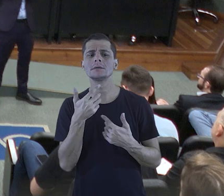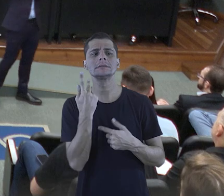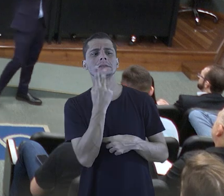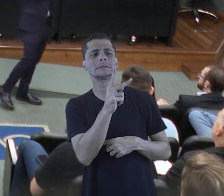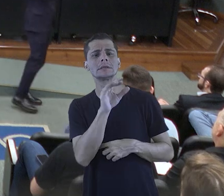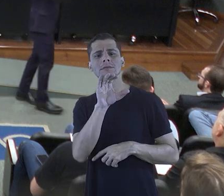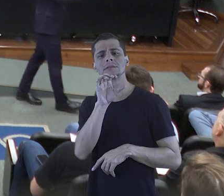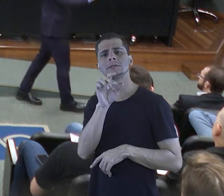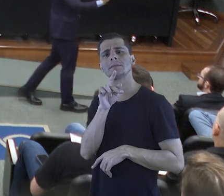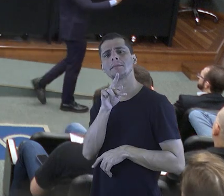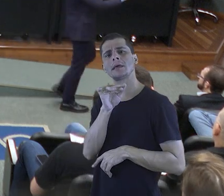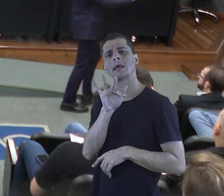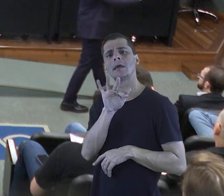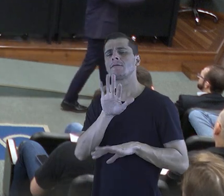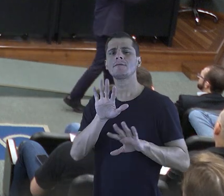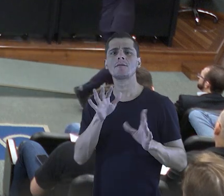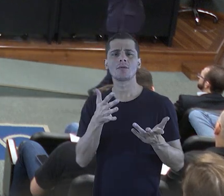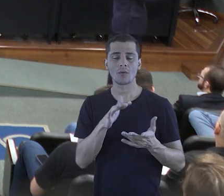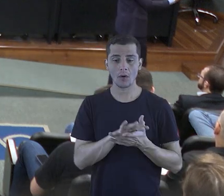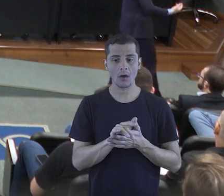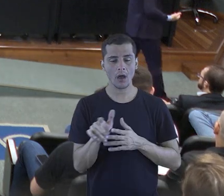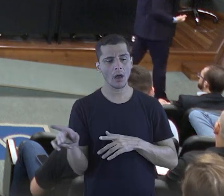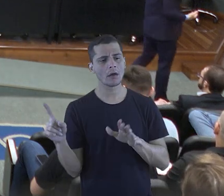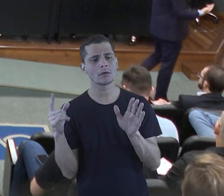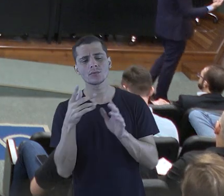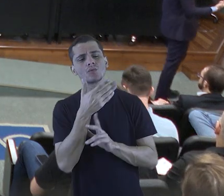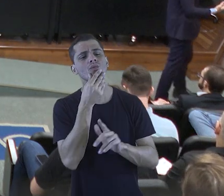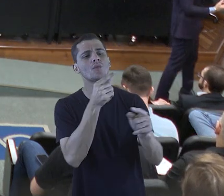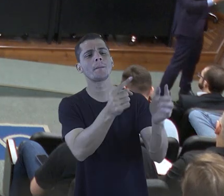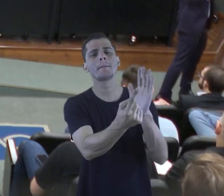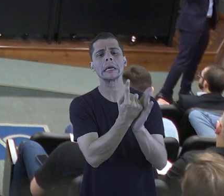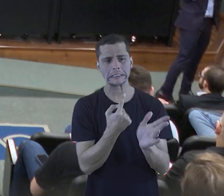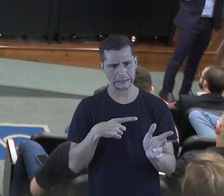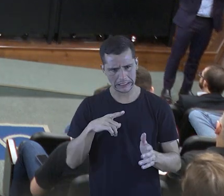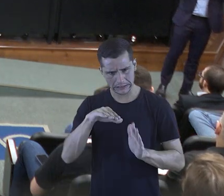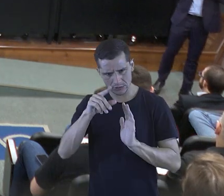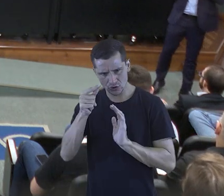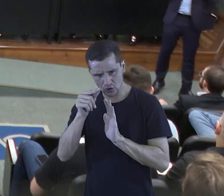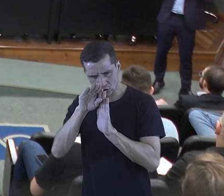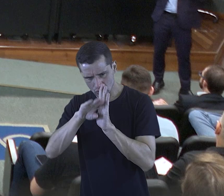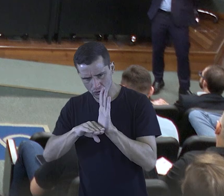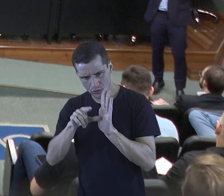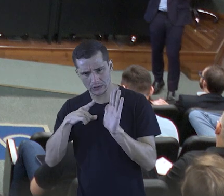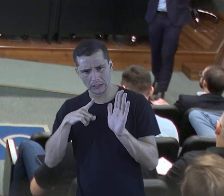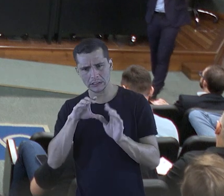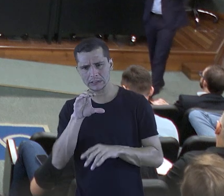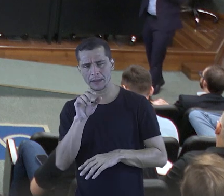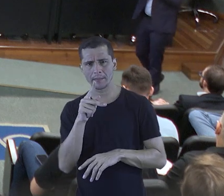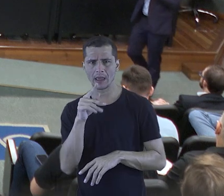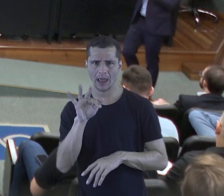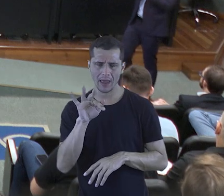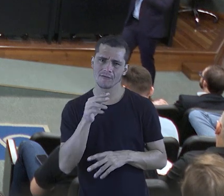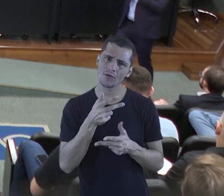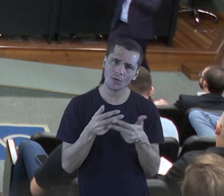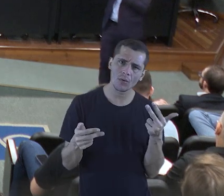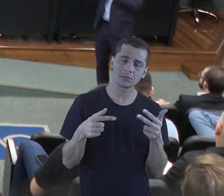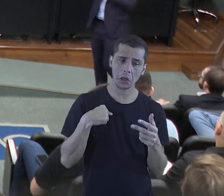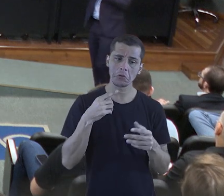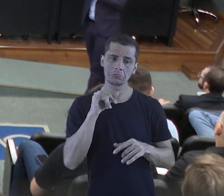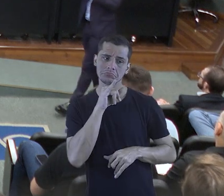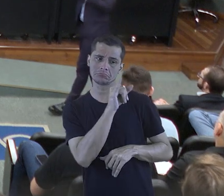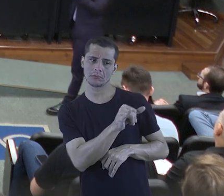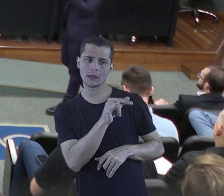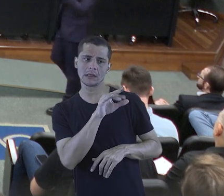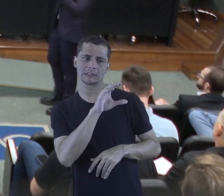Mas nessa farmácia, especificamente, não tinha na gôndola. Ele olhou e falou assim, ok, seu CPF, por favor. Eu falei, meu CPF, etc.